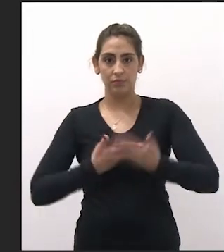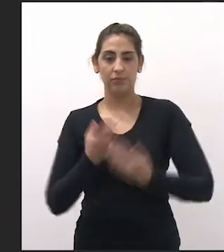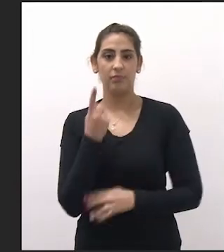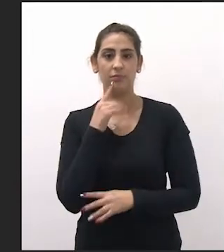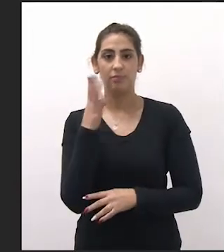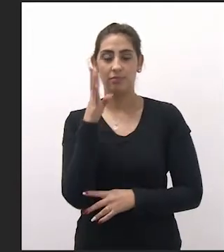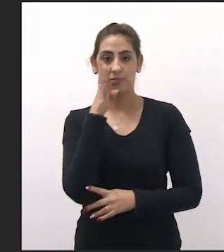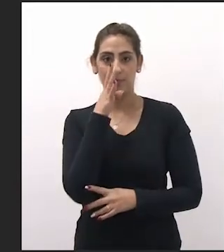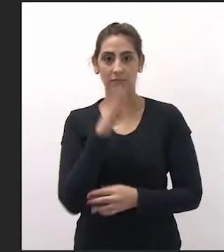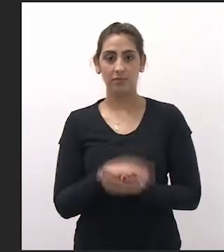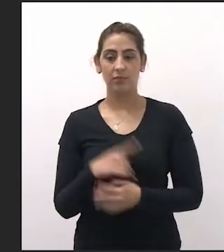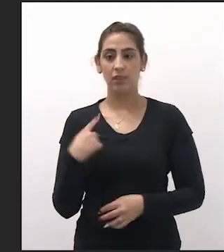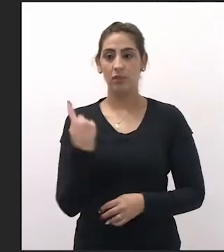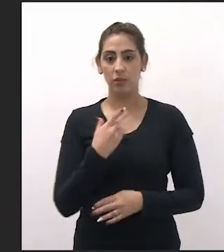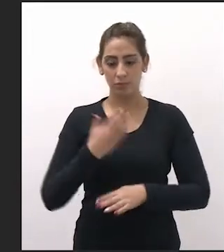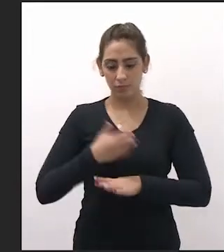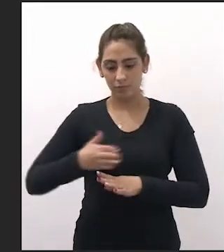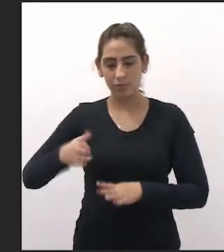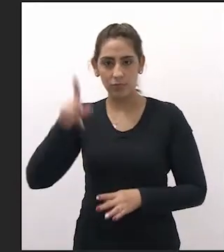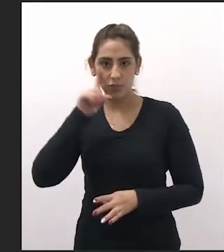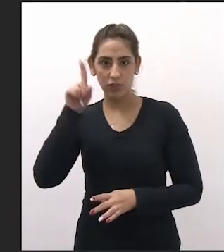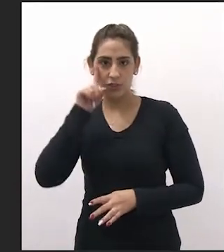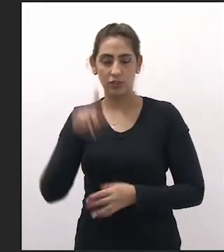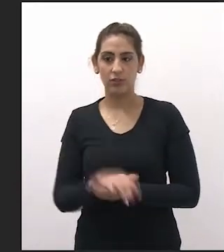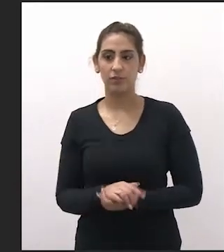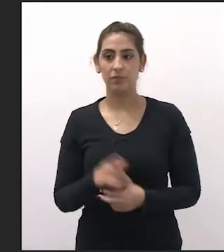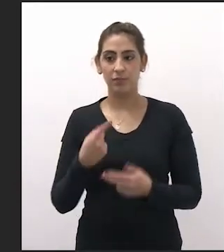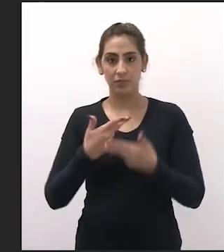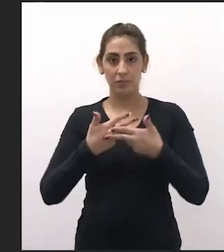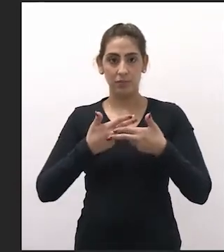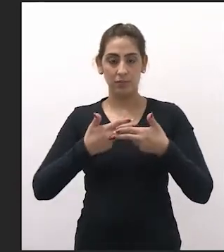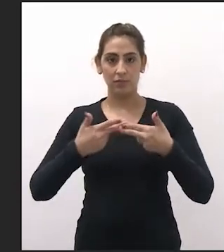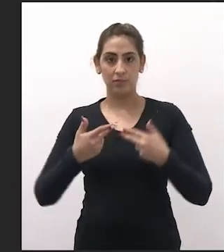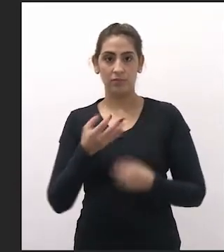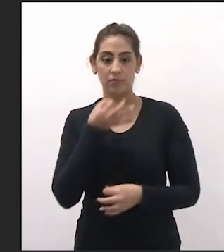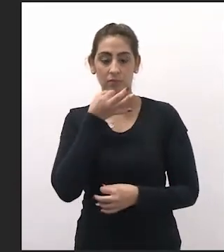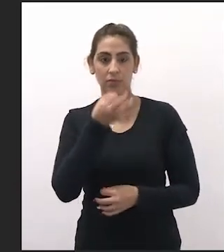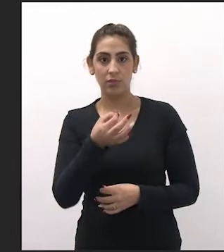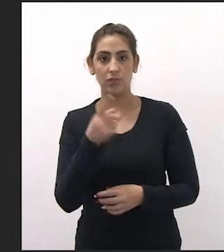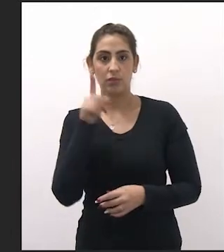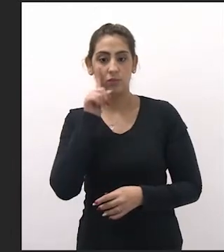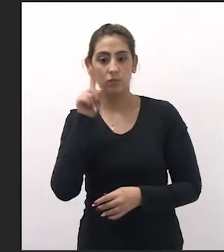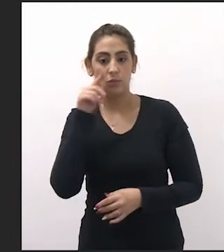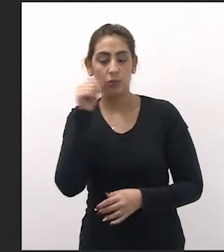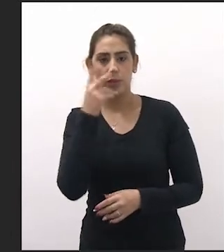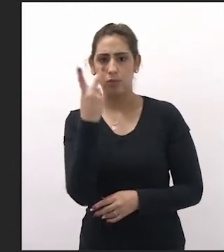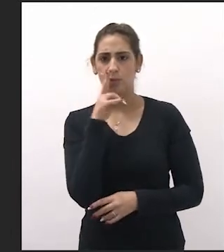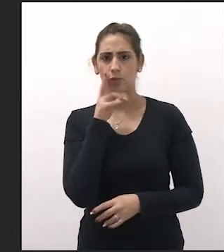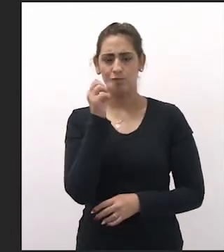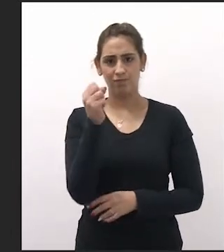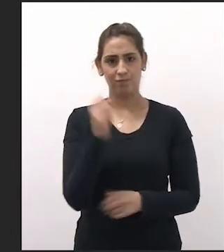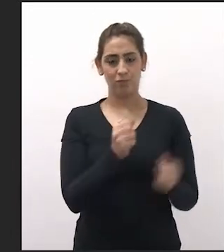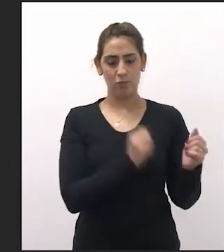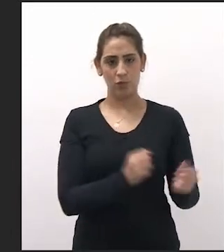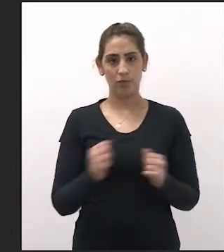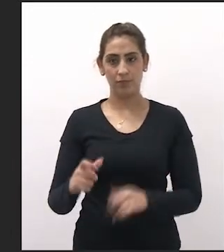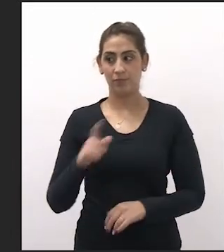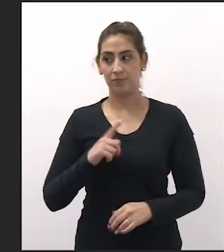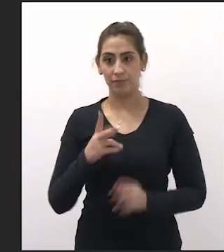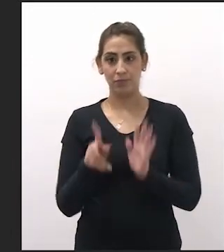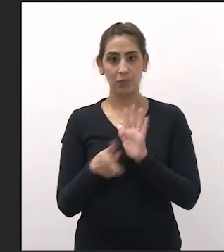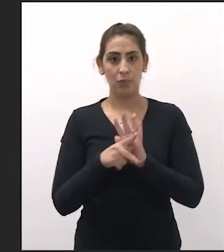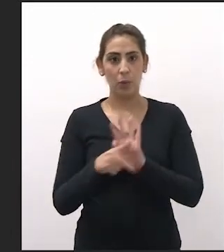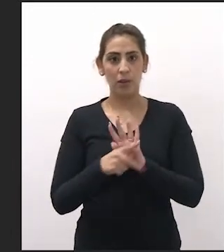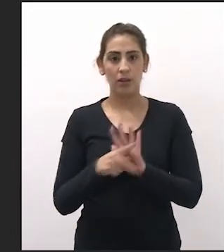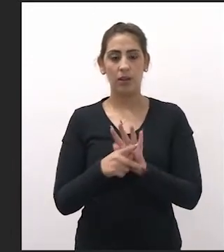cotidiano nordestino, né? É uma narrativa de mulheres muito fortes. Ela fala com muita propriedade, com